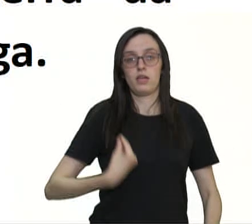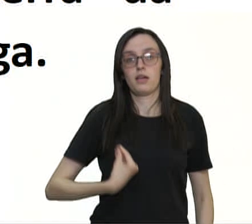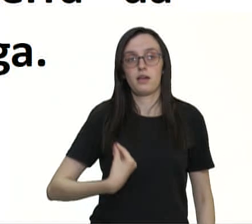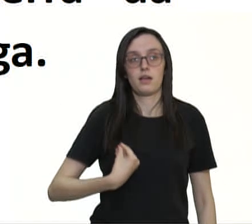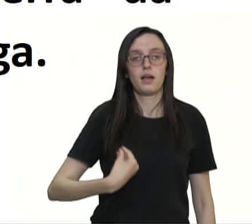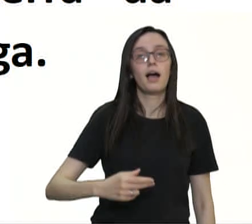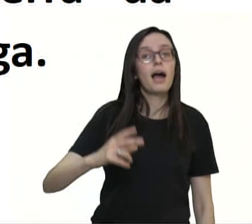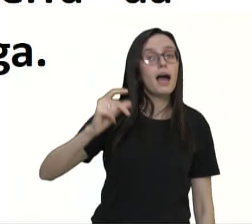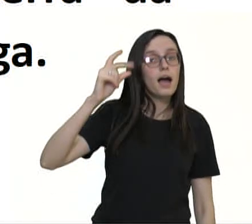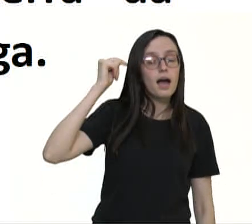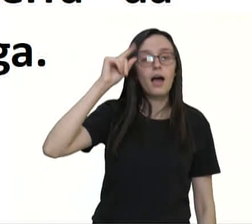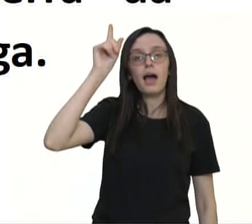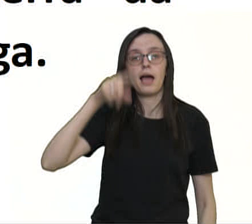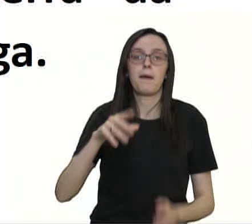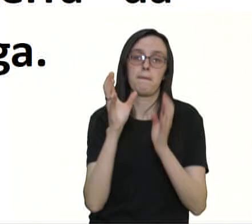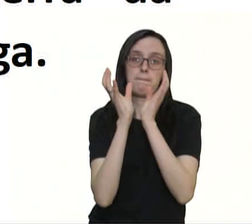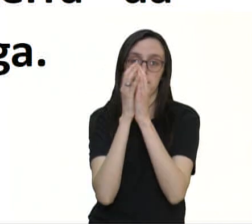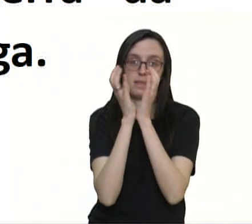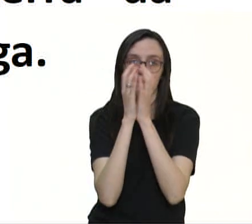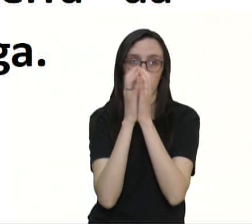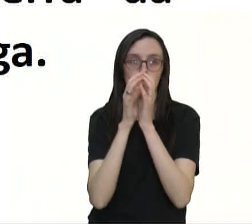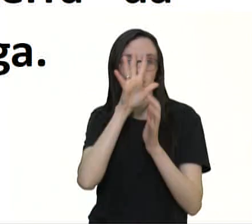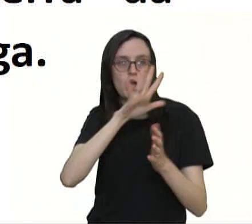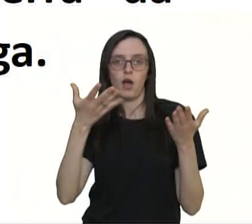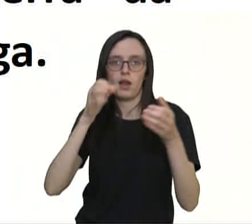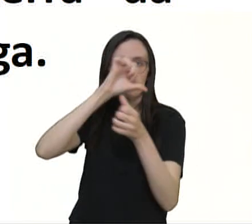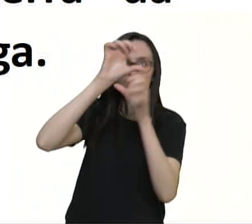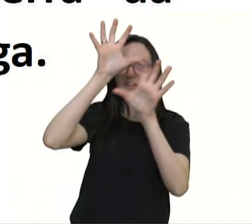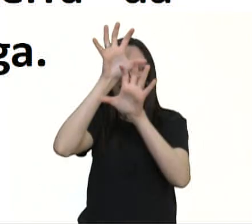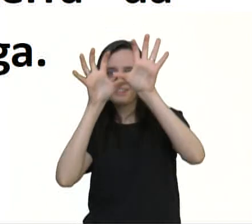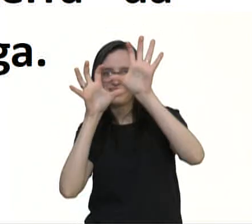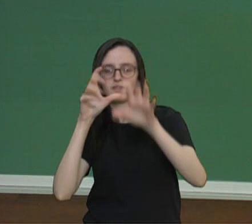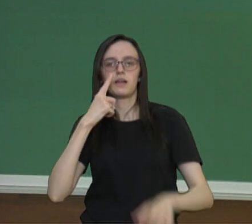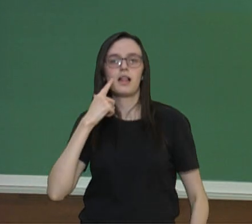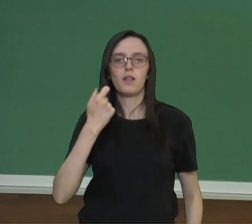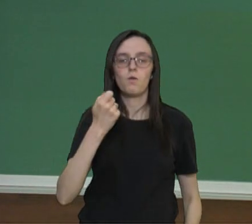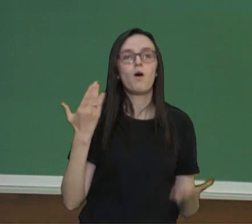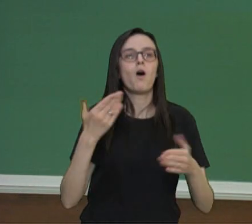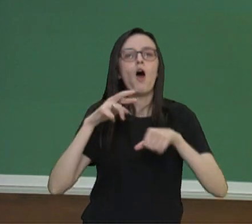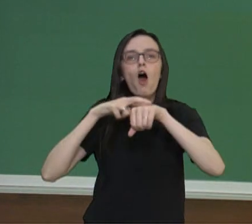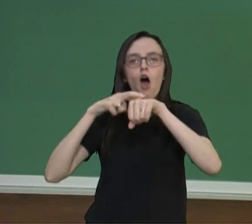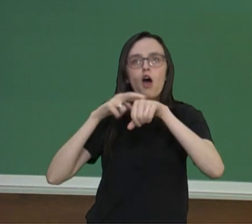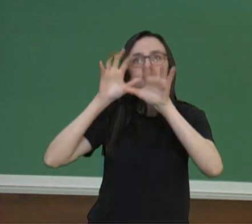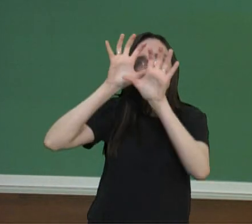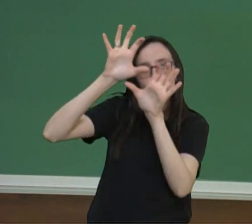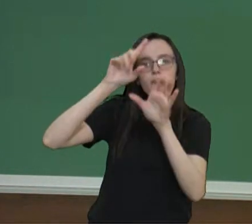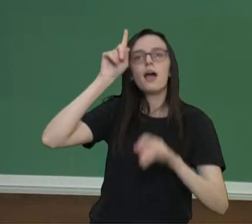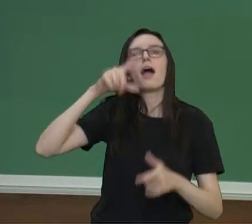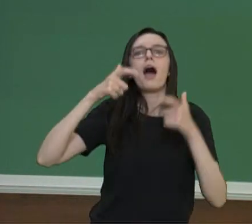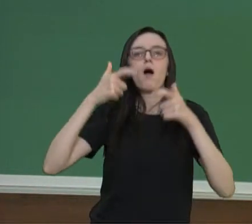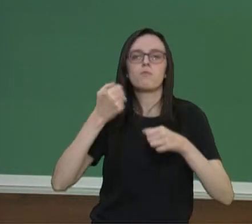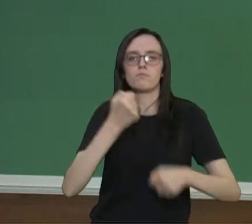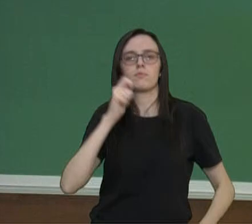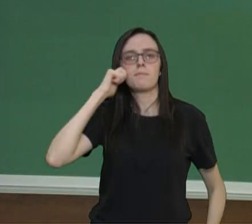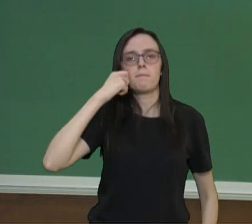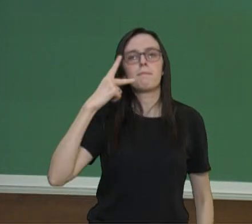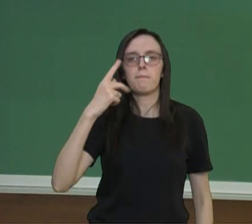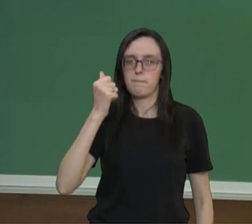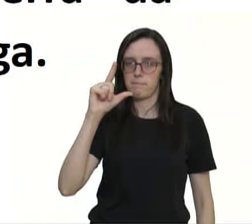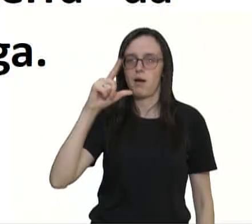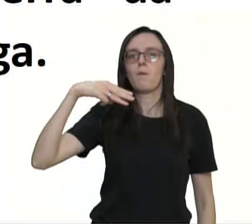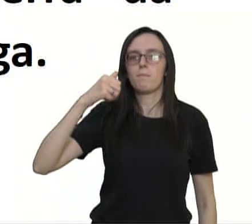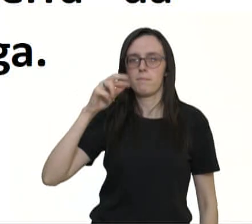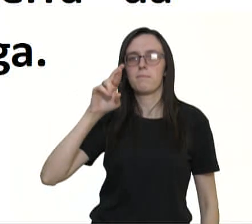à época era Pernambuco, esse é o mapa atual de Alagoas, e aqui onde está em roxinho destacado, o Quilombo dos Palmares.